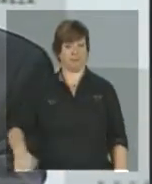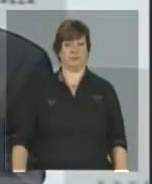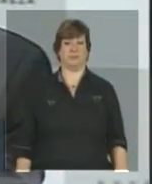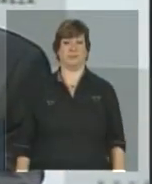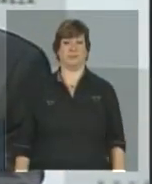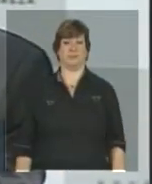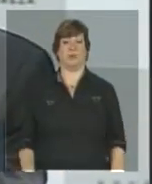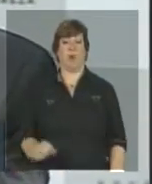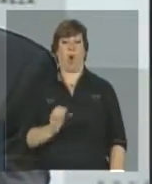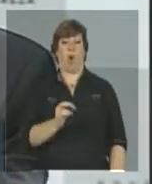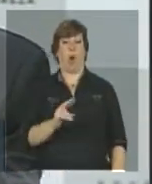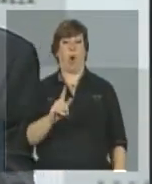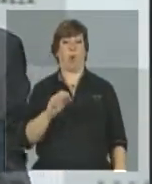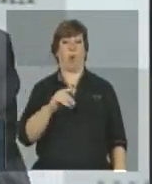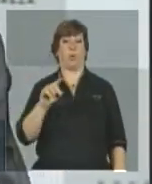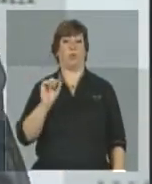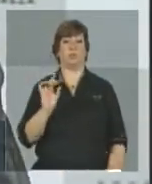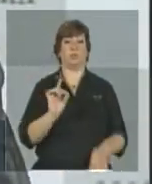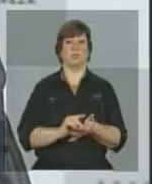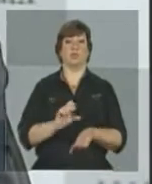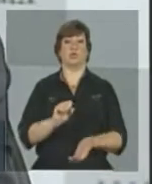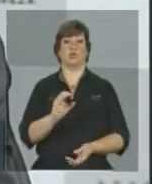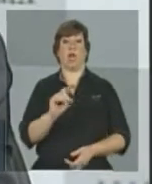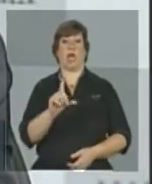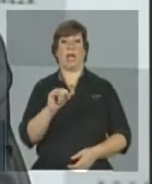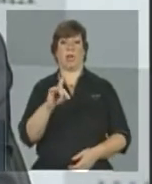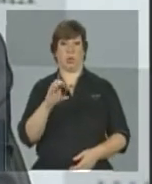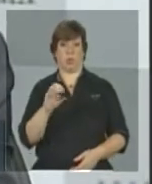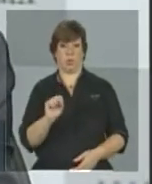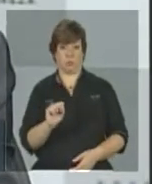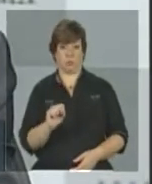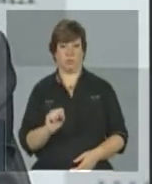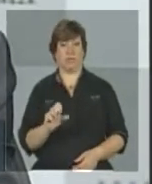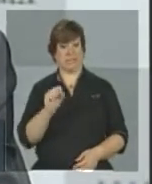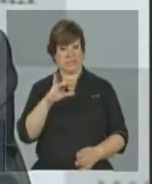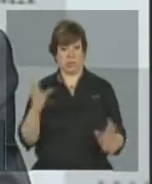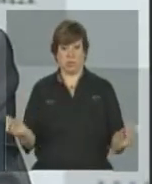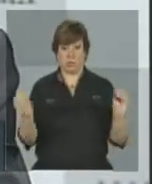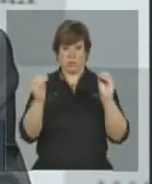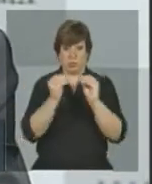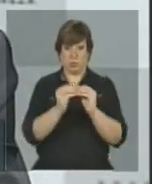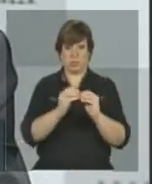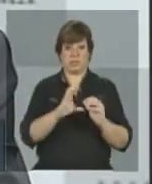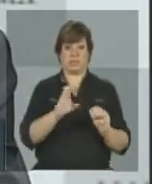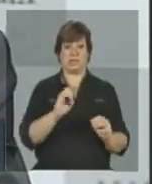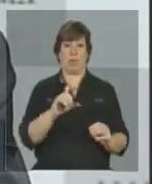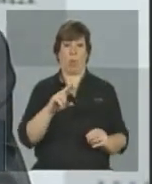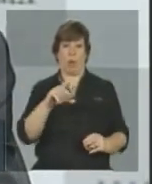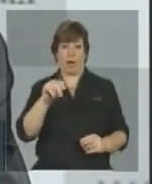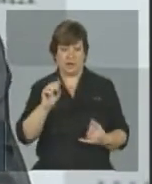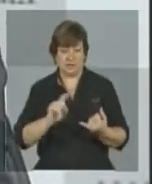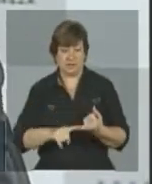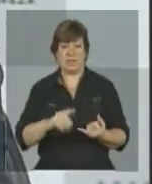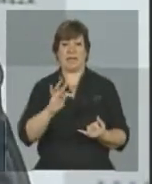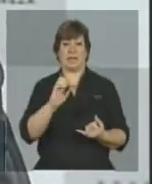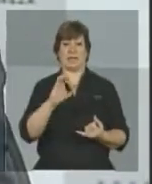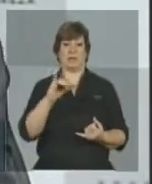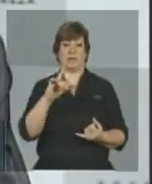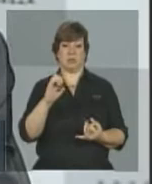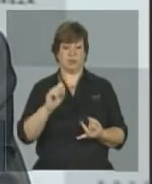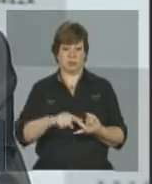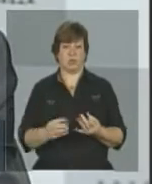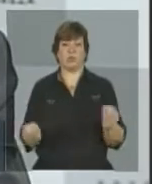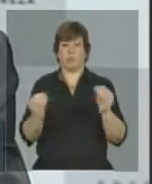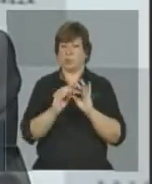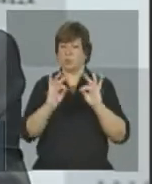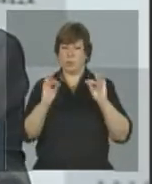De órgãos sólidos. Se a gente for, se somarmos tecidos e células, o Brasil acho que passa de 7% a 8% de